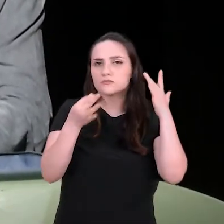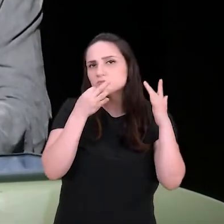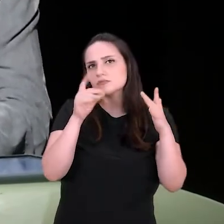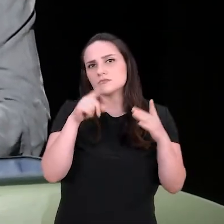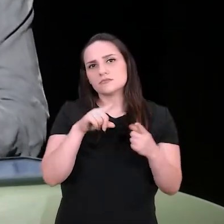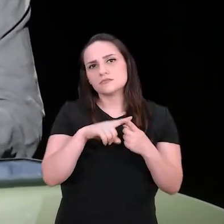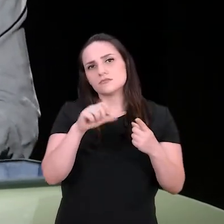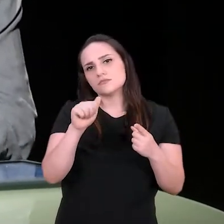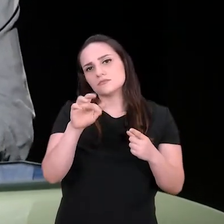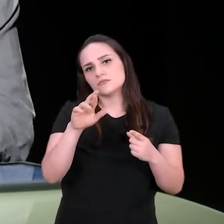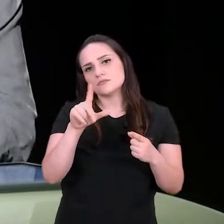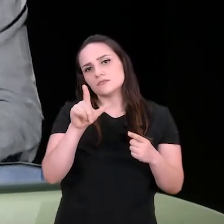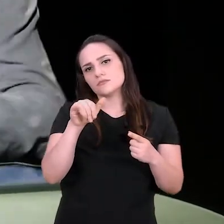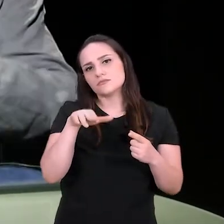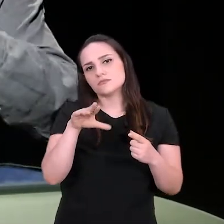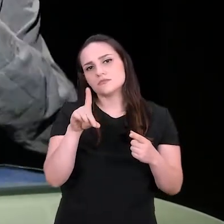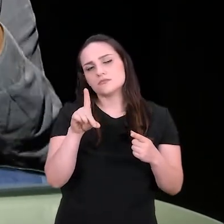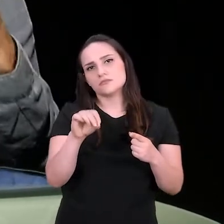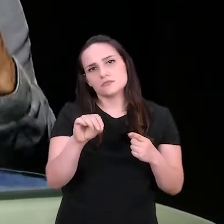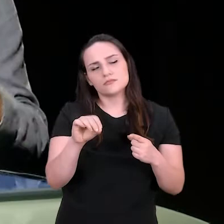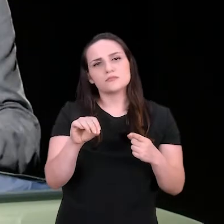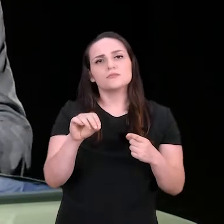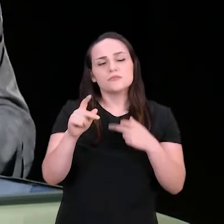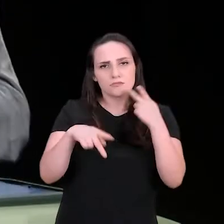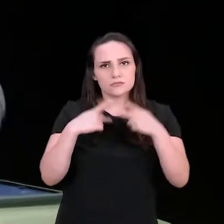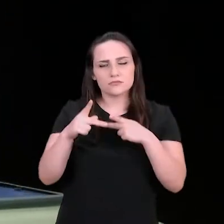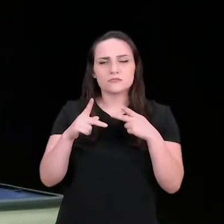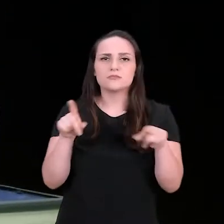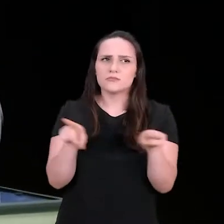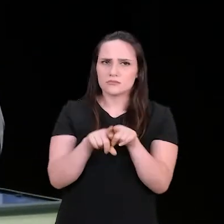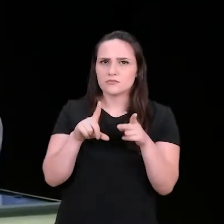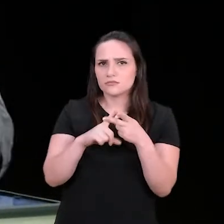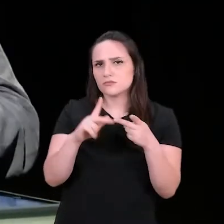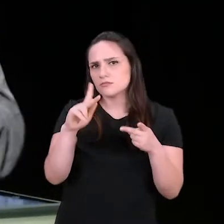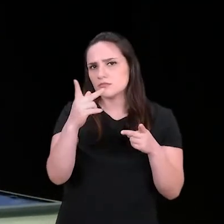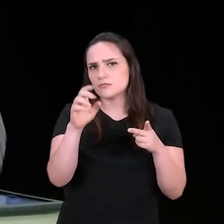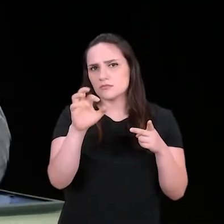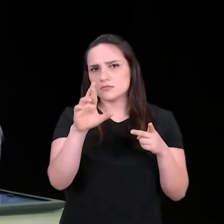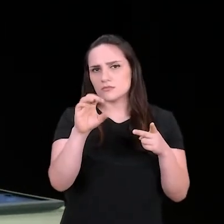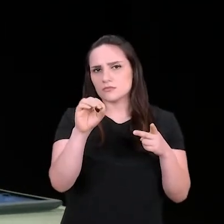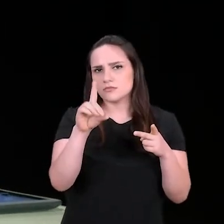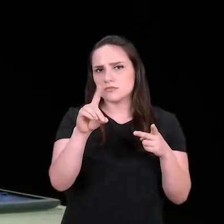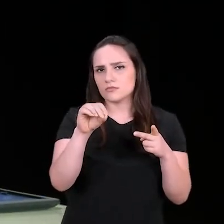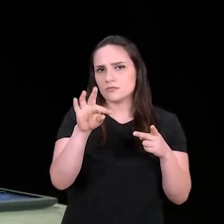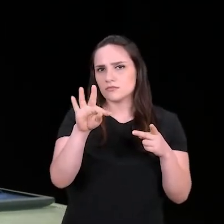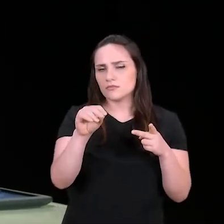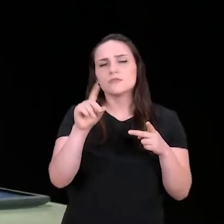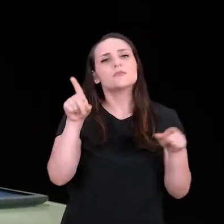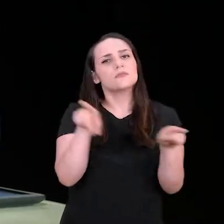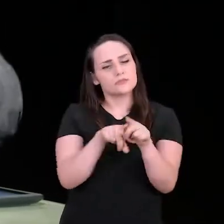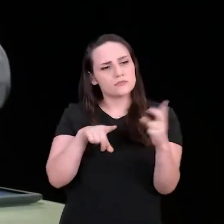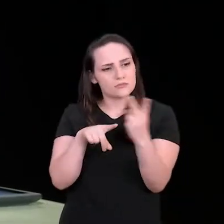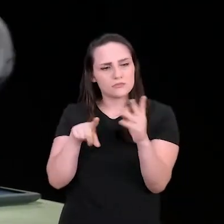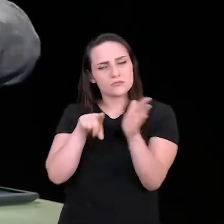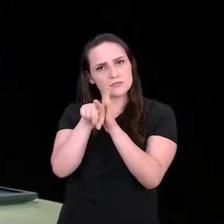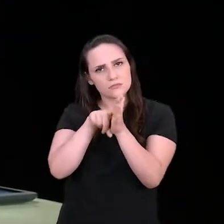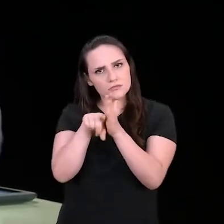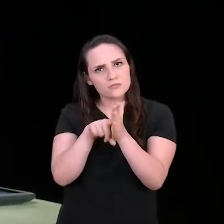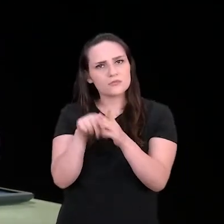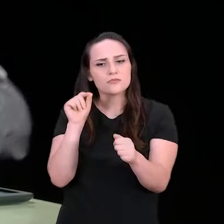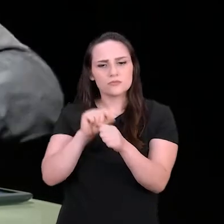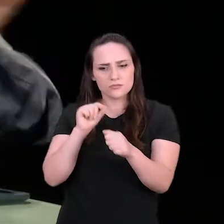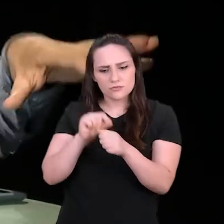Arlindo Machado fala sobre isso, né? E aí o próprio Heródoto Barbeiro também, né? Que pesquisam isso e